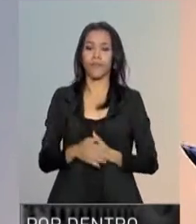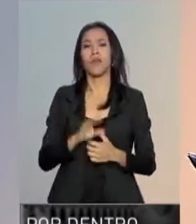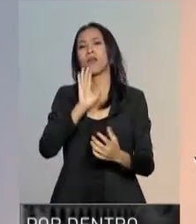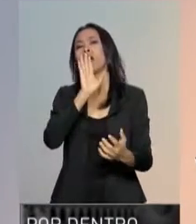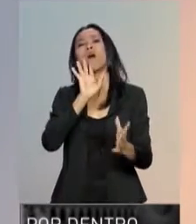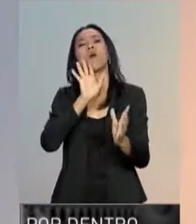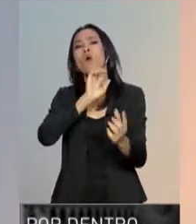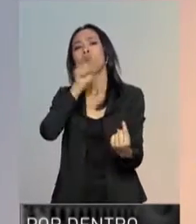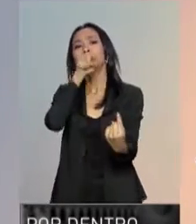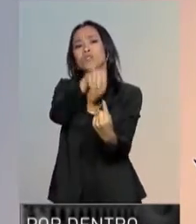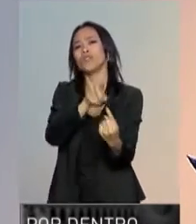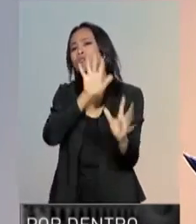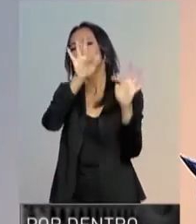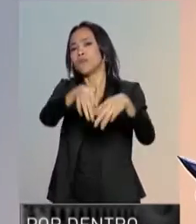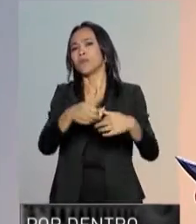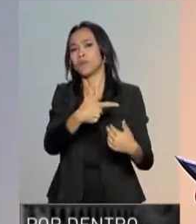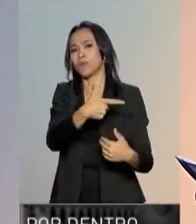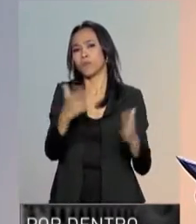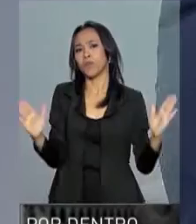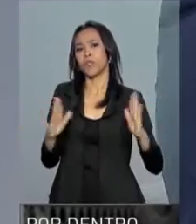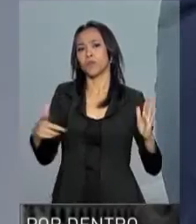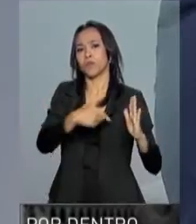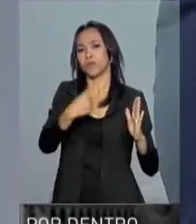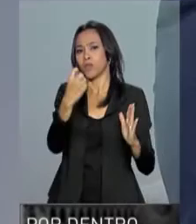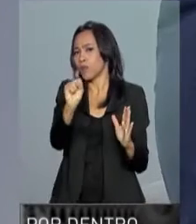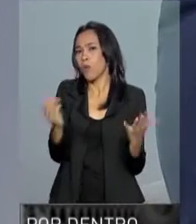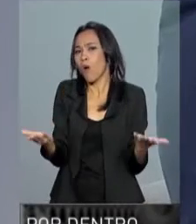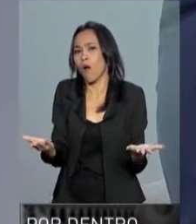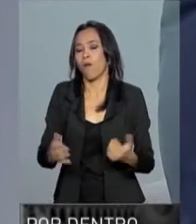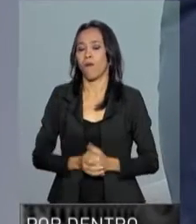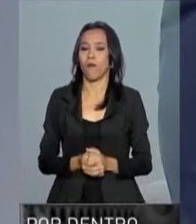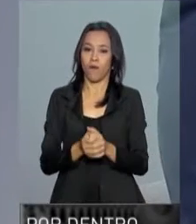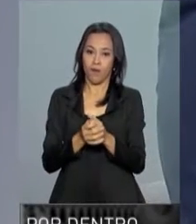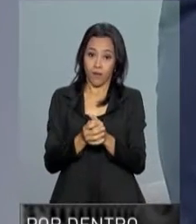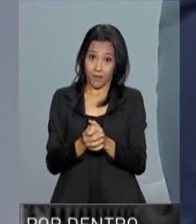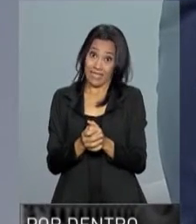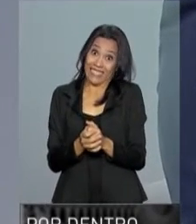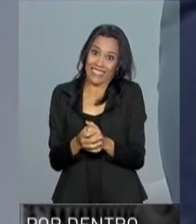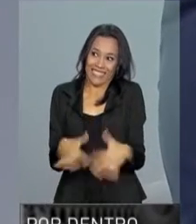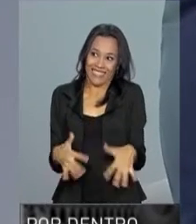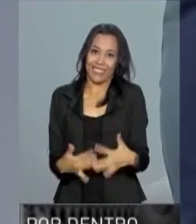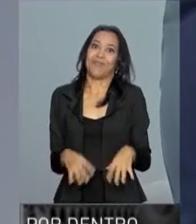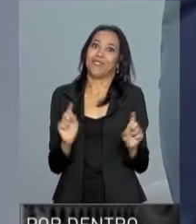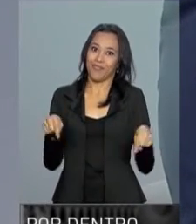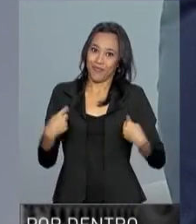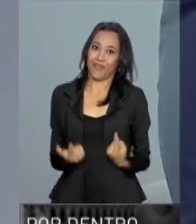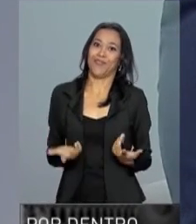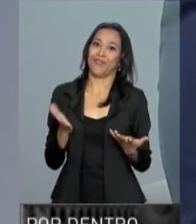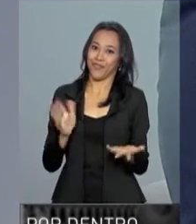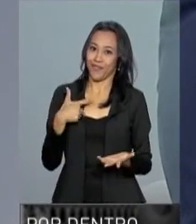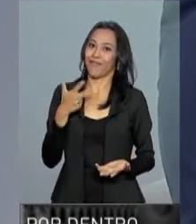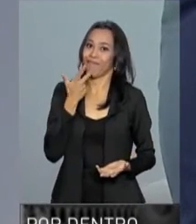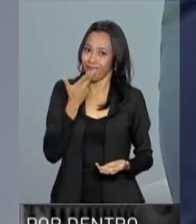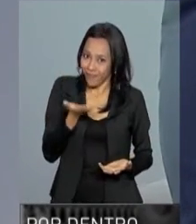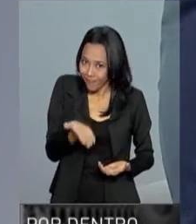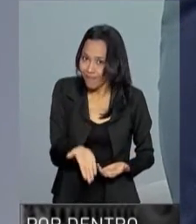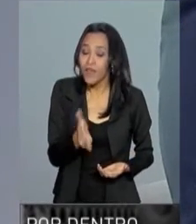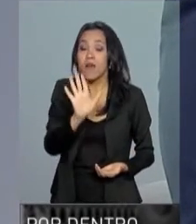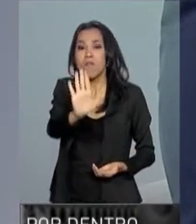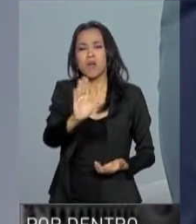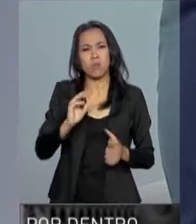Quais são as metas da e para 2018 é Um Desafio né como pão aqui falamos mas o desafio